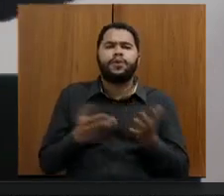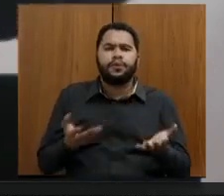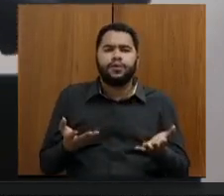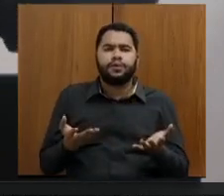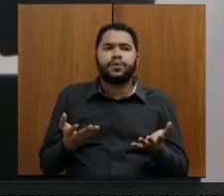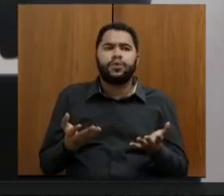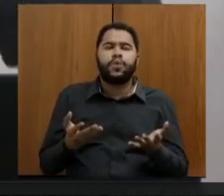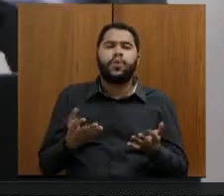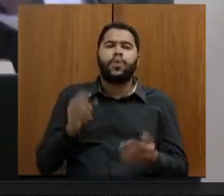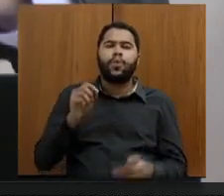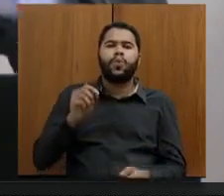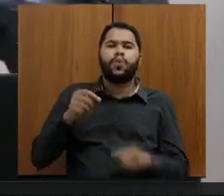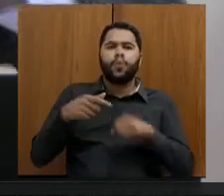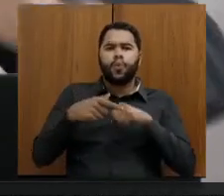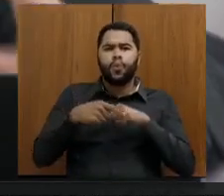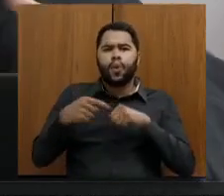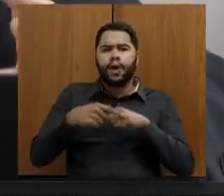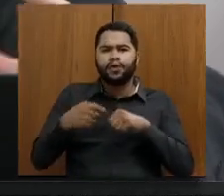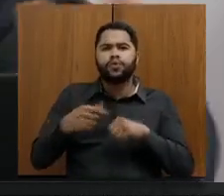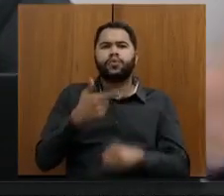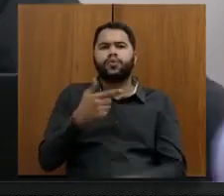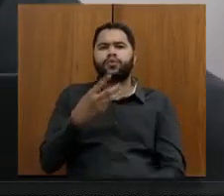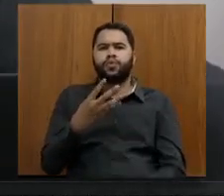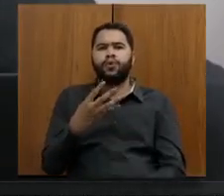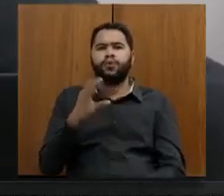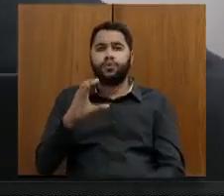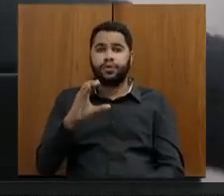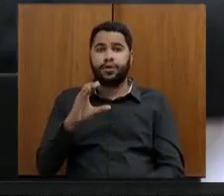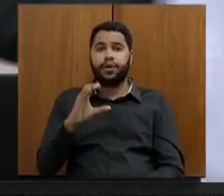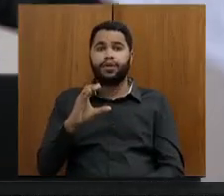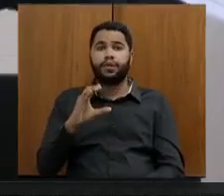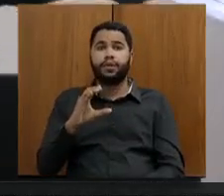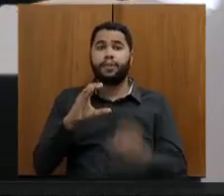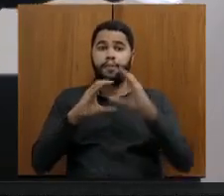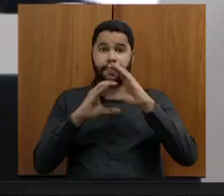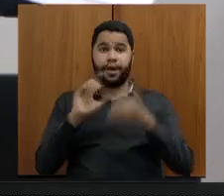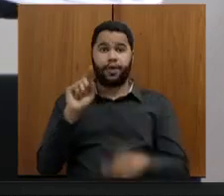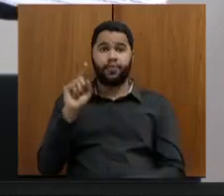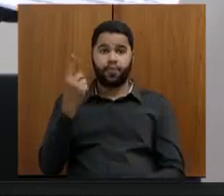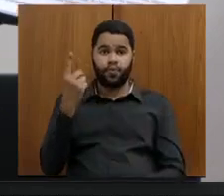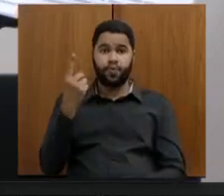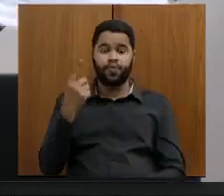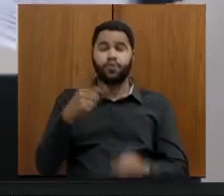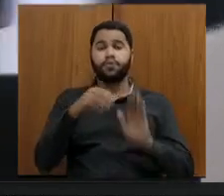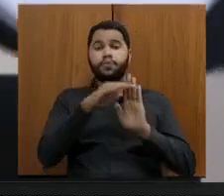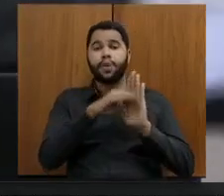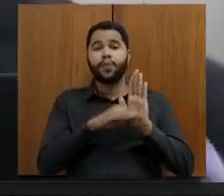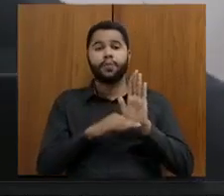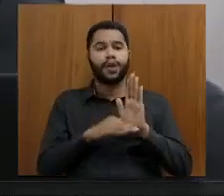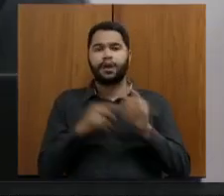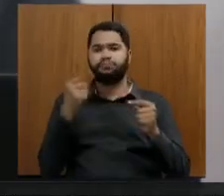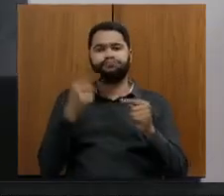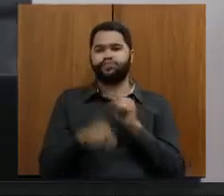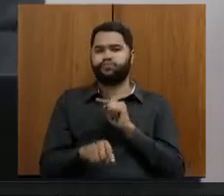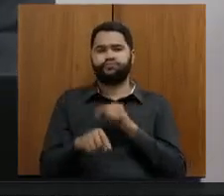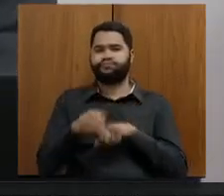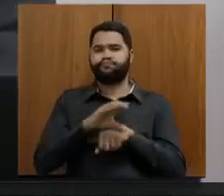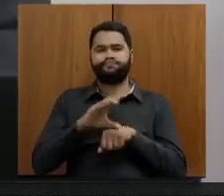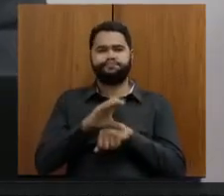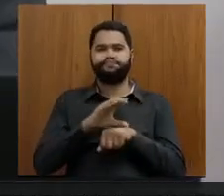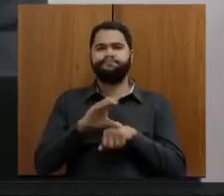na glória o artigo 24 separa por ele segundo eu sou Mateus Simões Brasil pela Incondicional